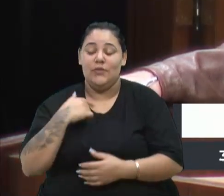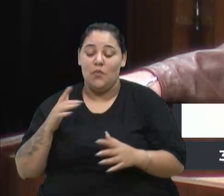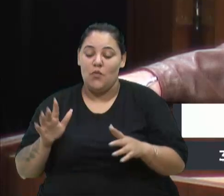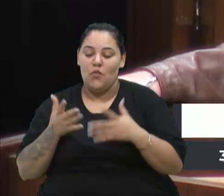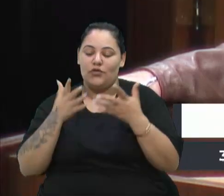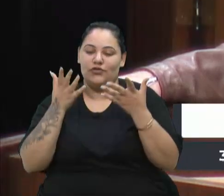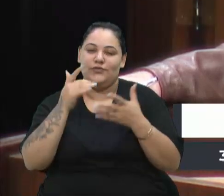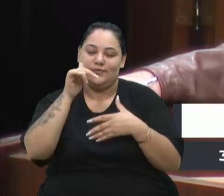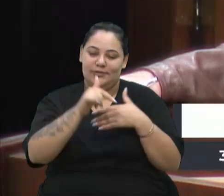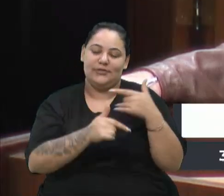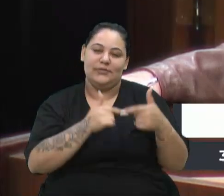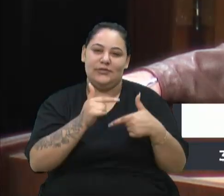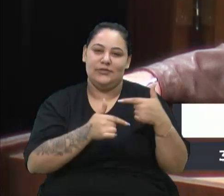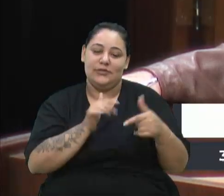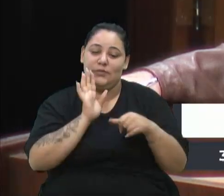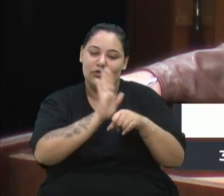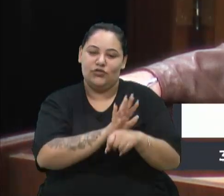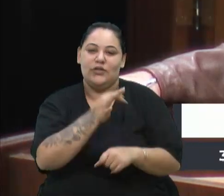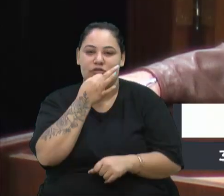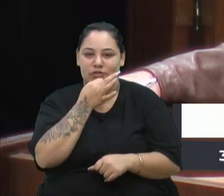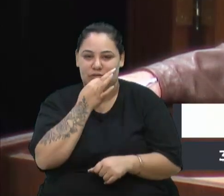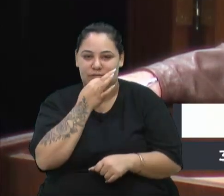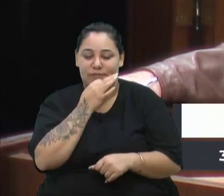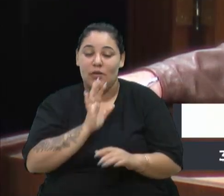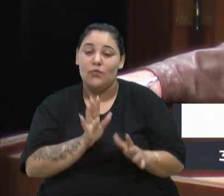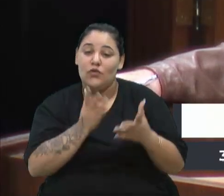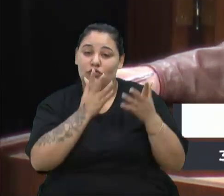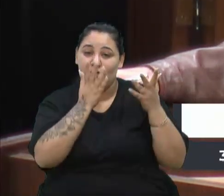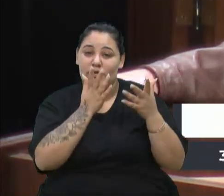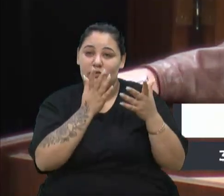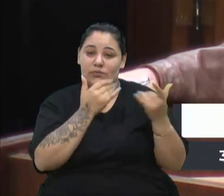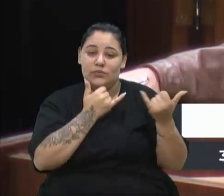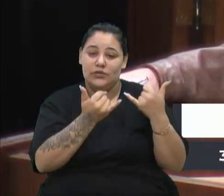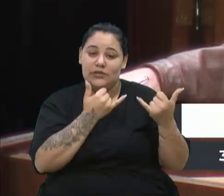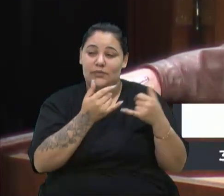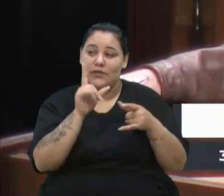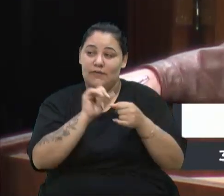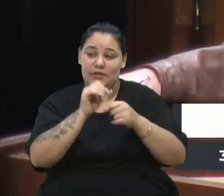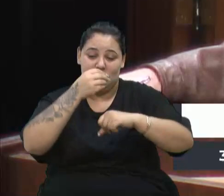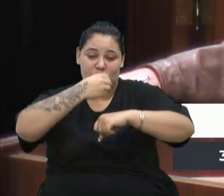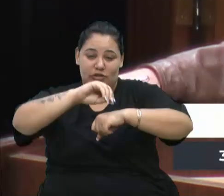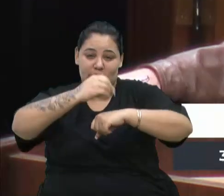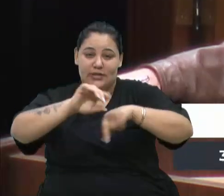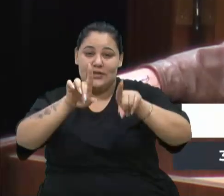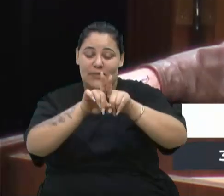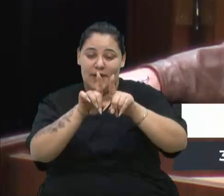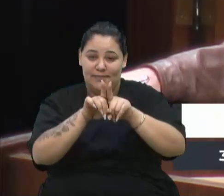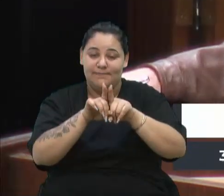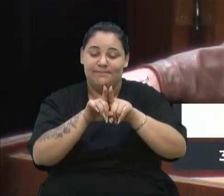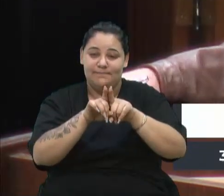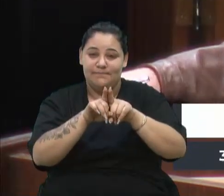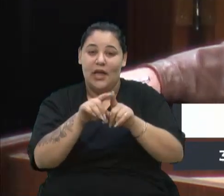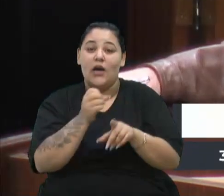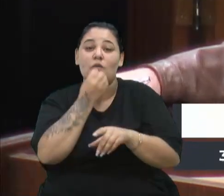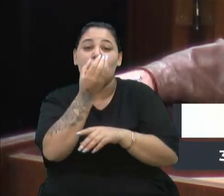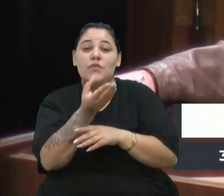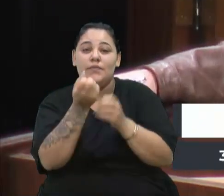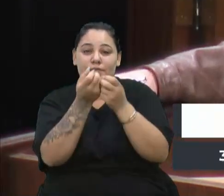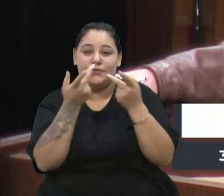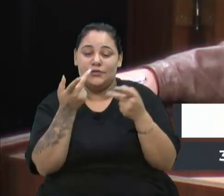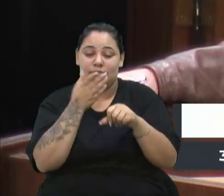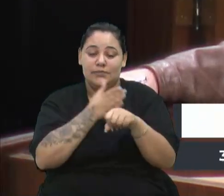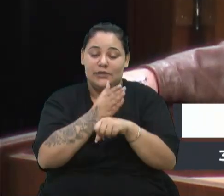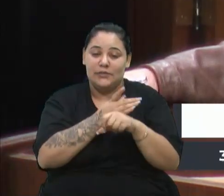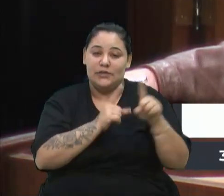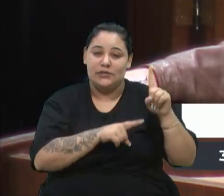aqui. É o que tem motivado, por exemplo, a realizar indicações, a fomentar atrações e participar